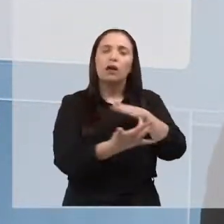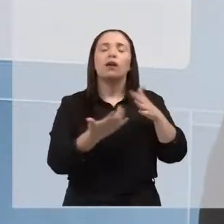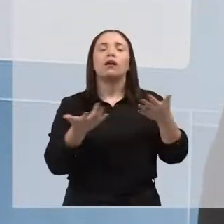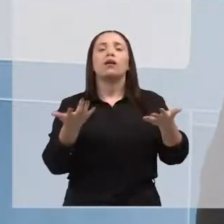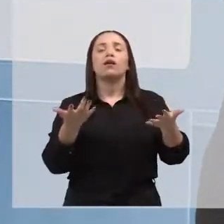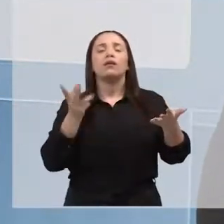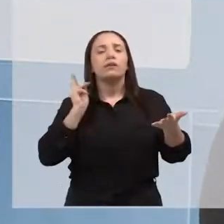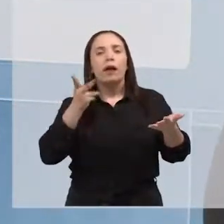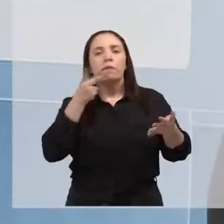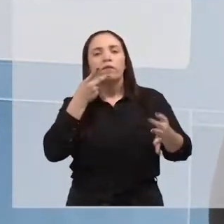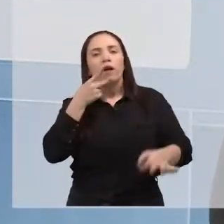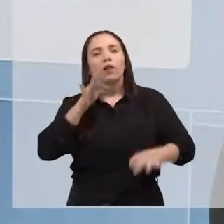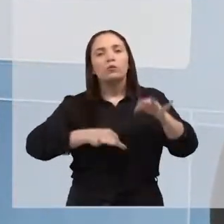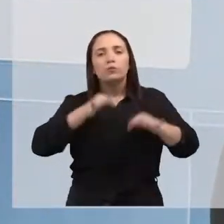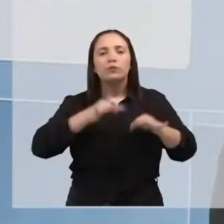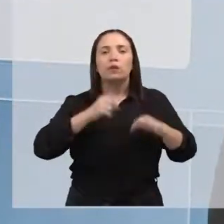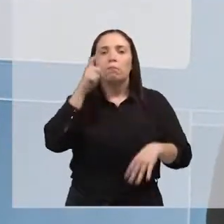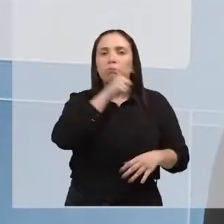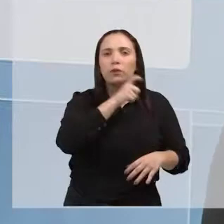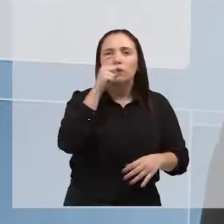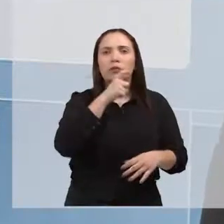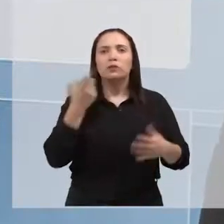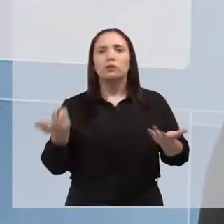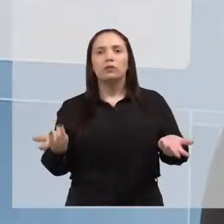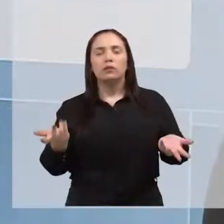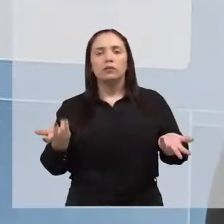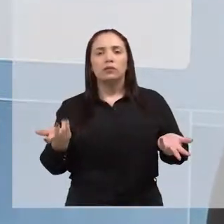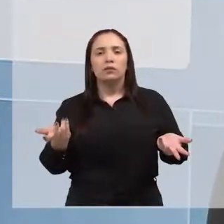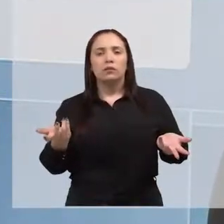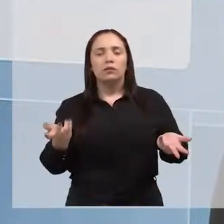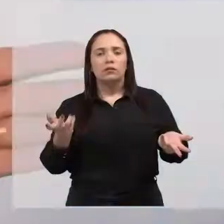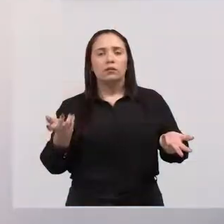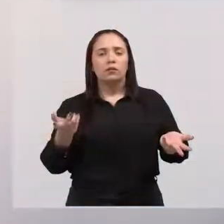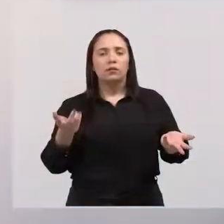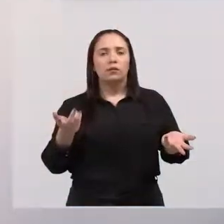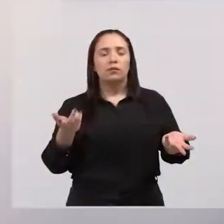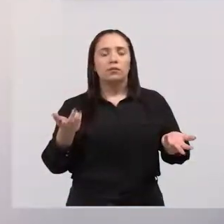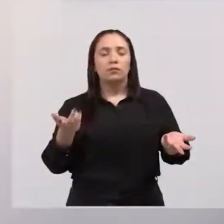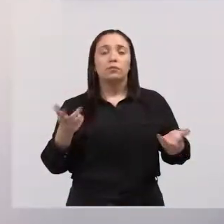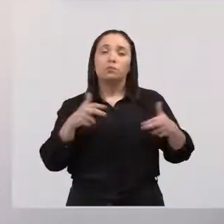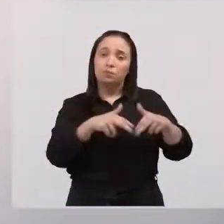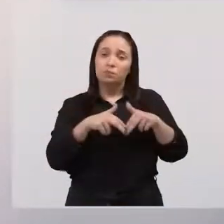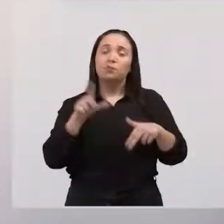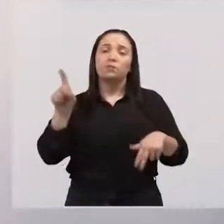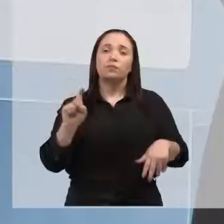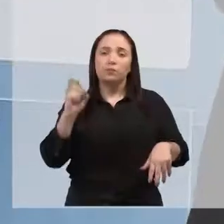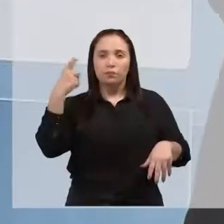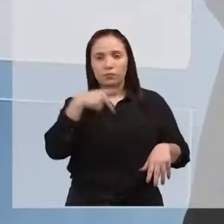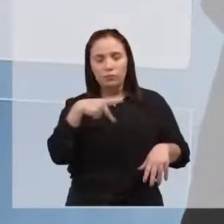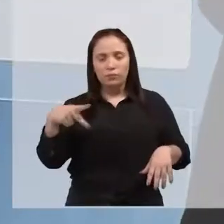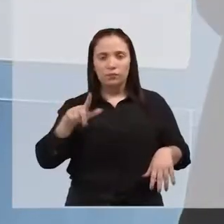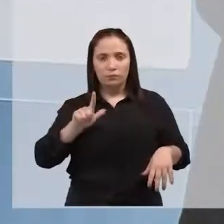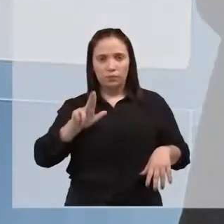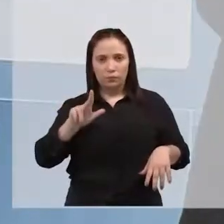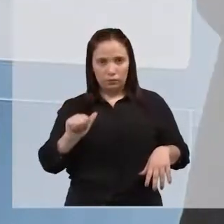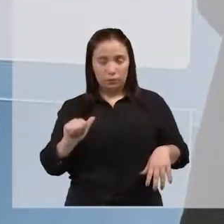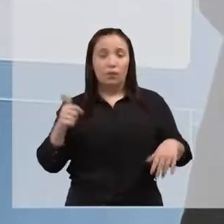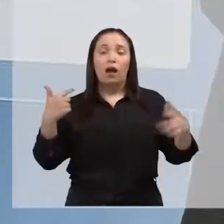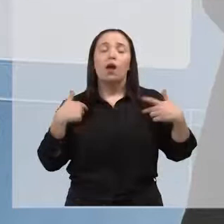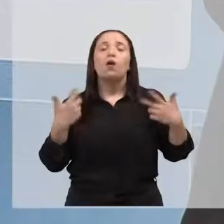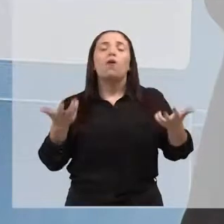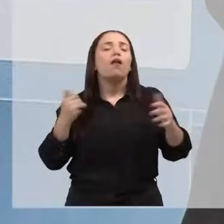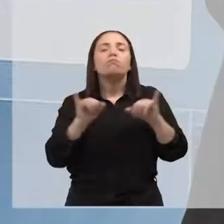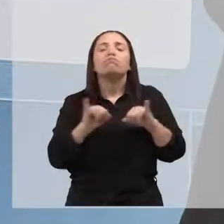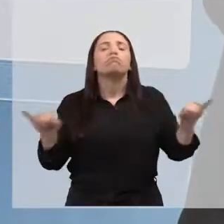justiça é mentirosa e que um condenado é inocente. É o caso do ex-presidente Lula. O que é que eu estou querendo dizer com